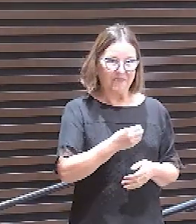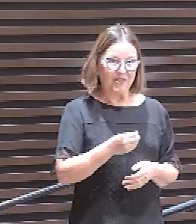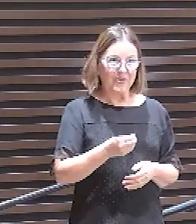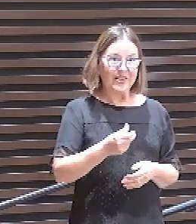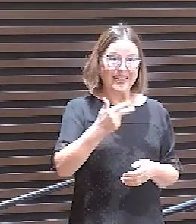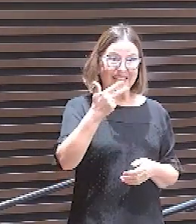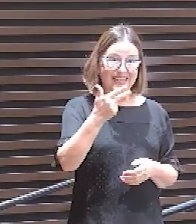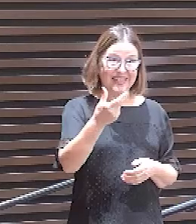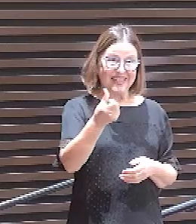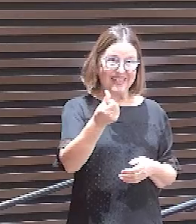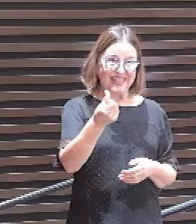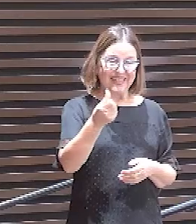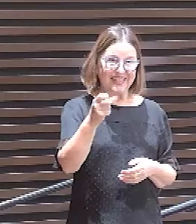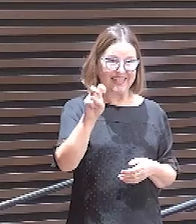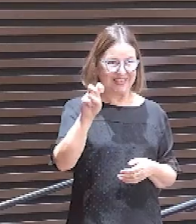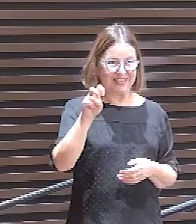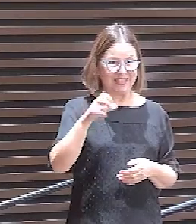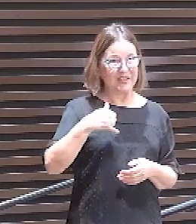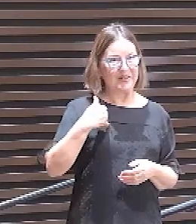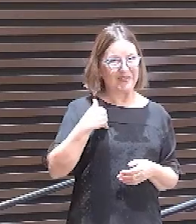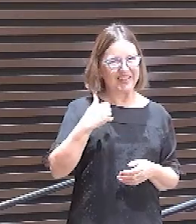365 anos. Vem cá.